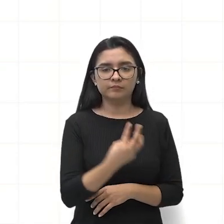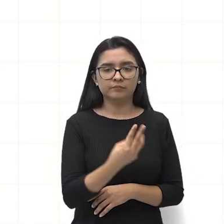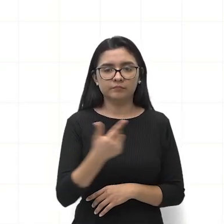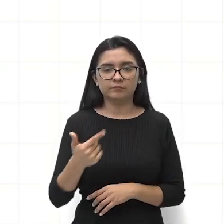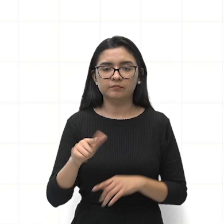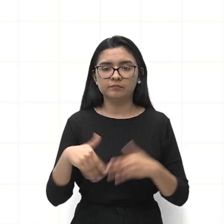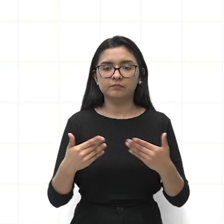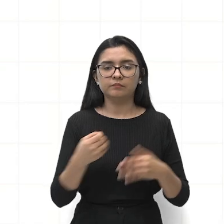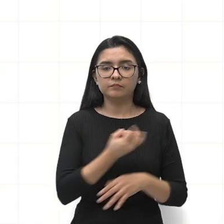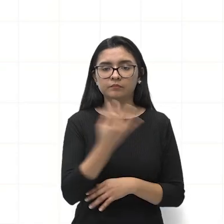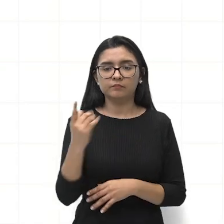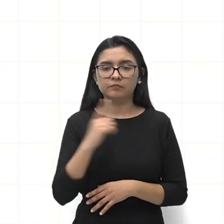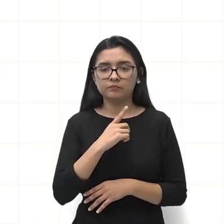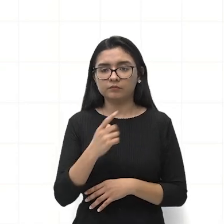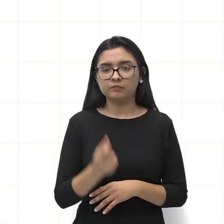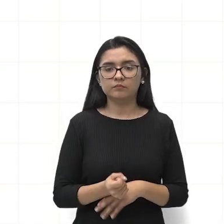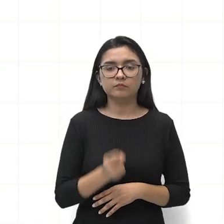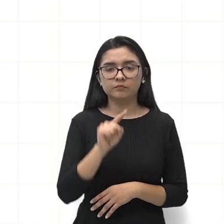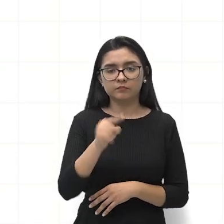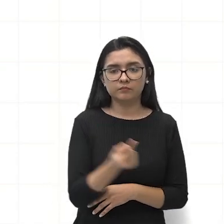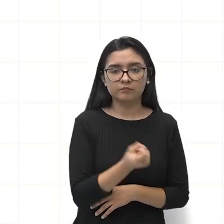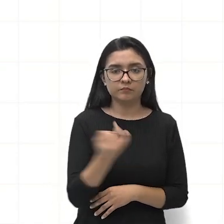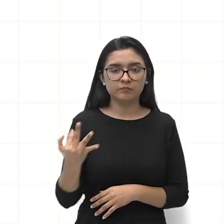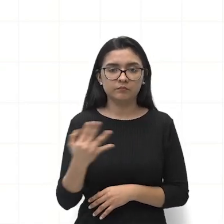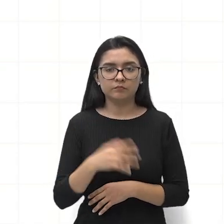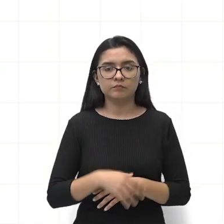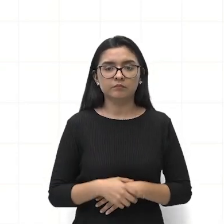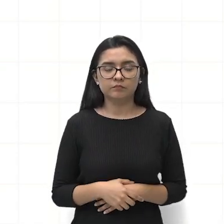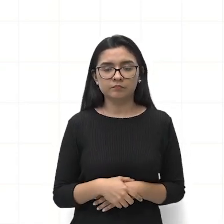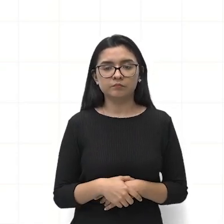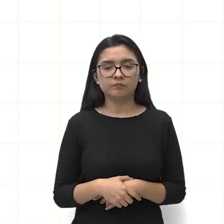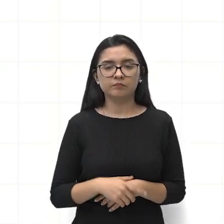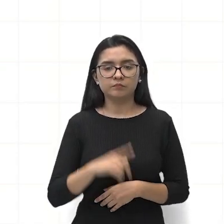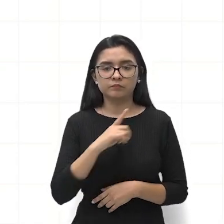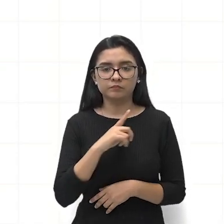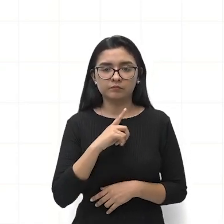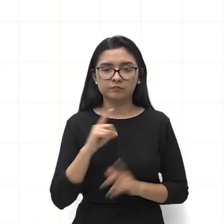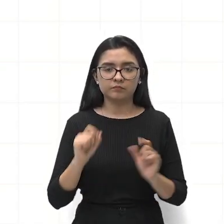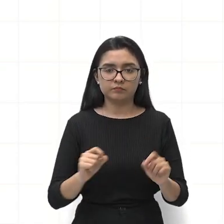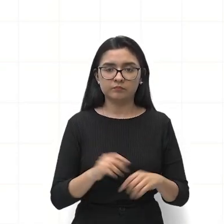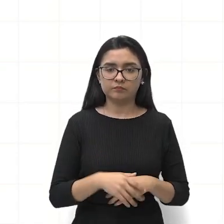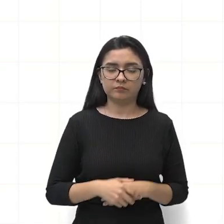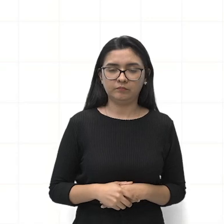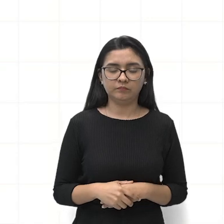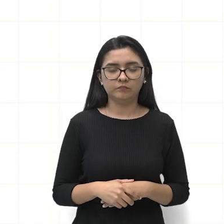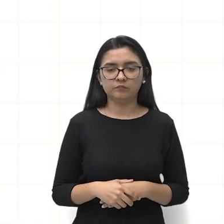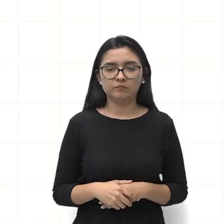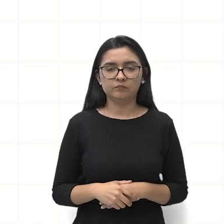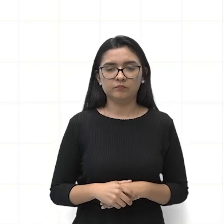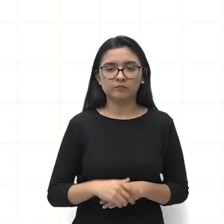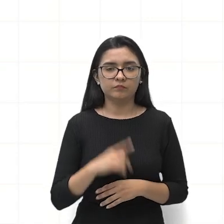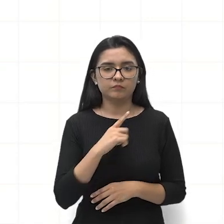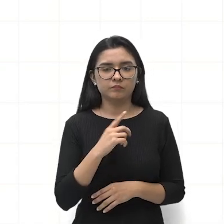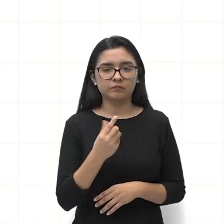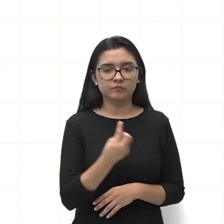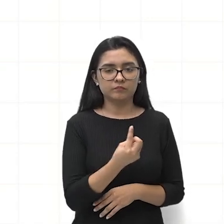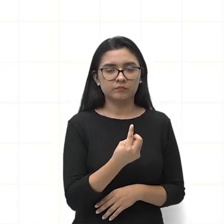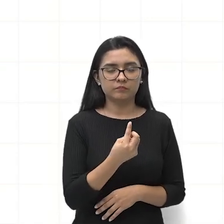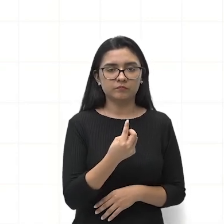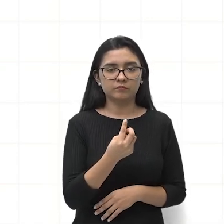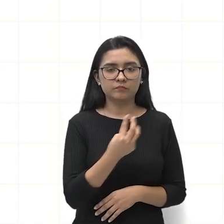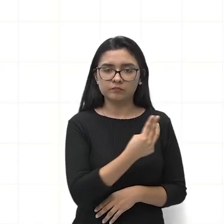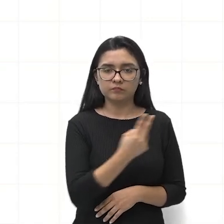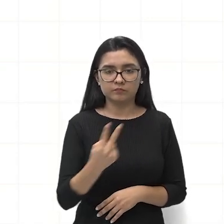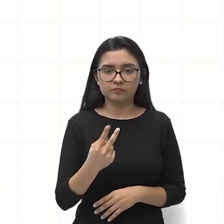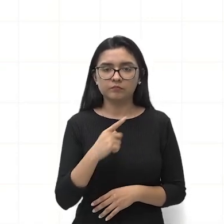nós temos? Aqui nós temos 4, mais uma, 5. Aí eu tenho 32, são duas casas decimais, porém